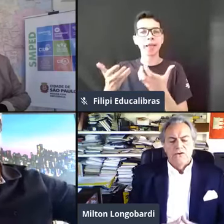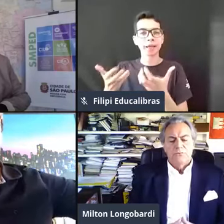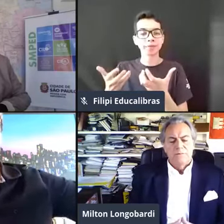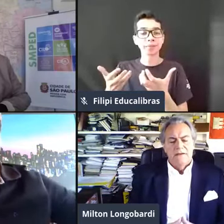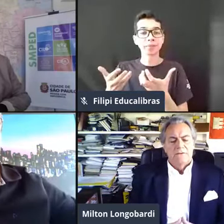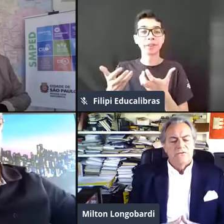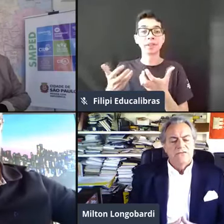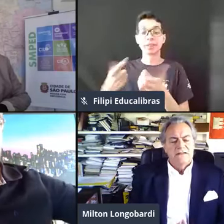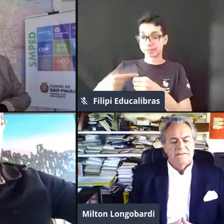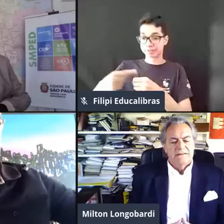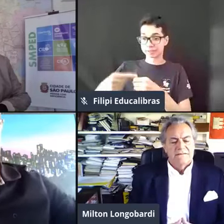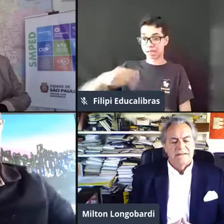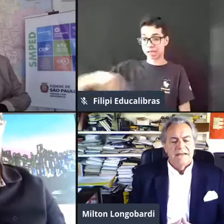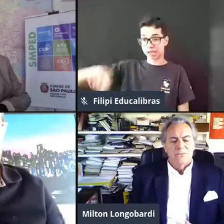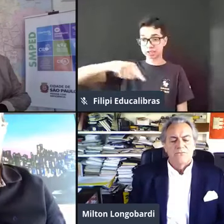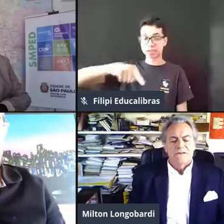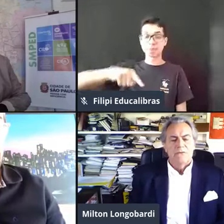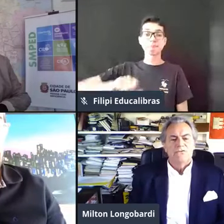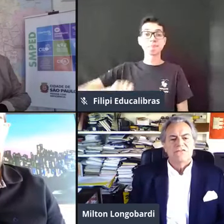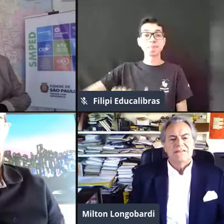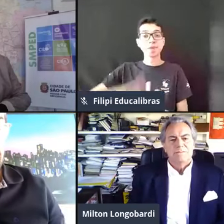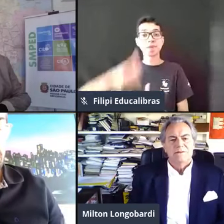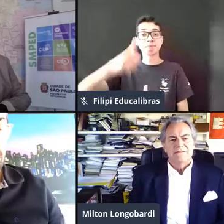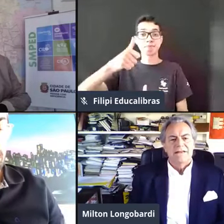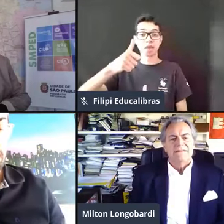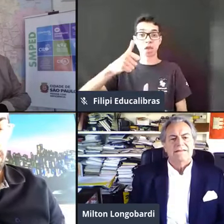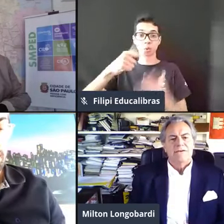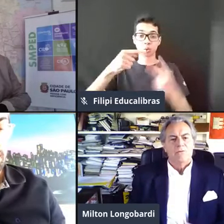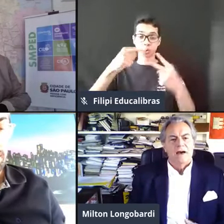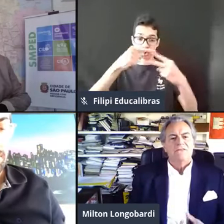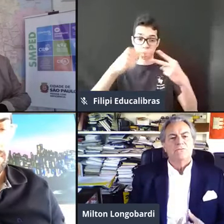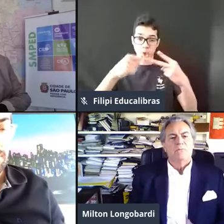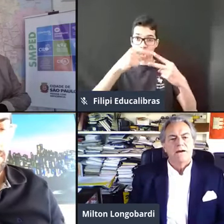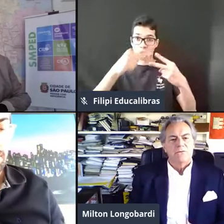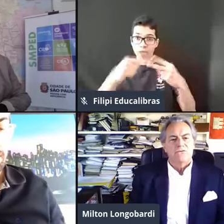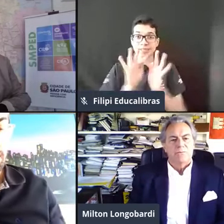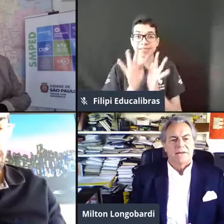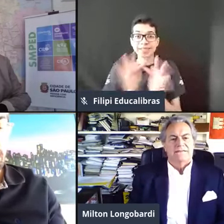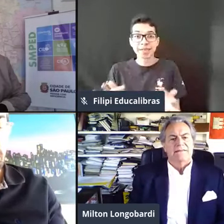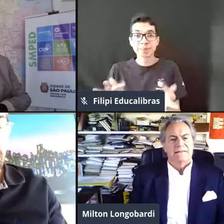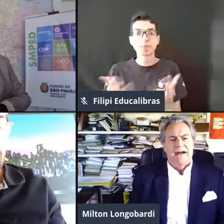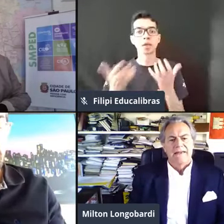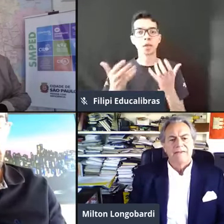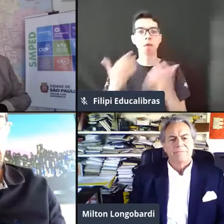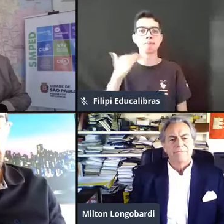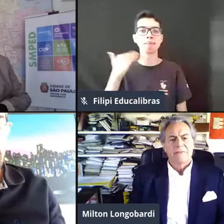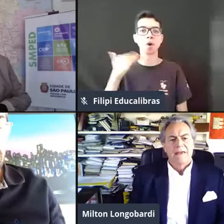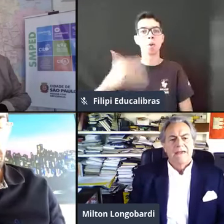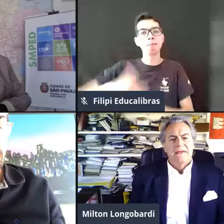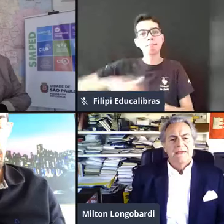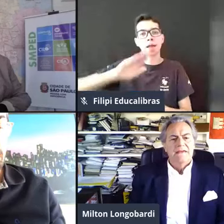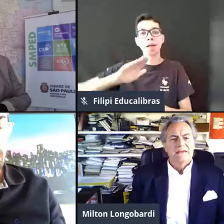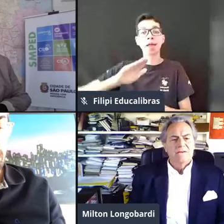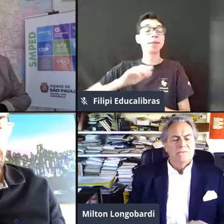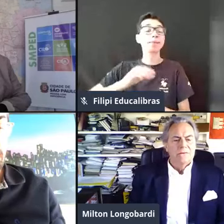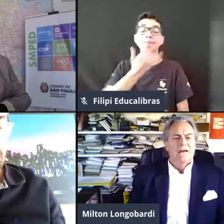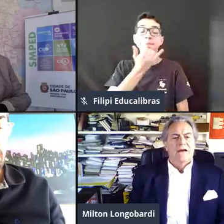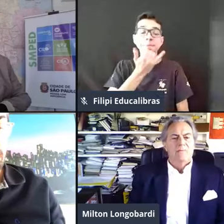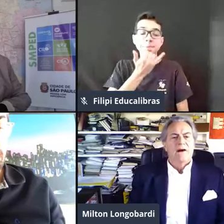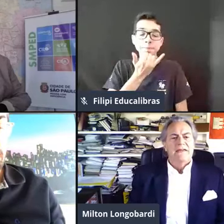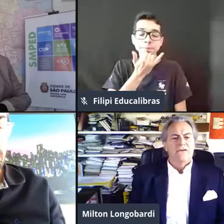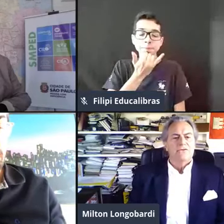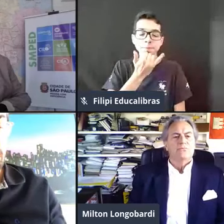Os 2 primeiros itens eram tão simples, eles queriam mais bancos para sentarem e